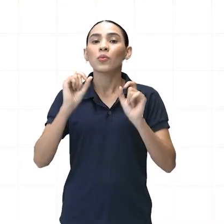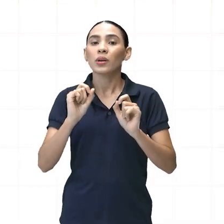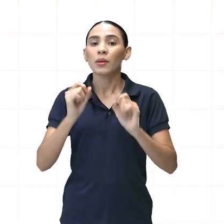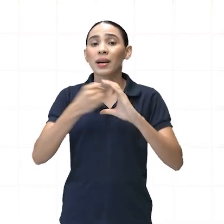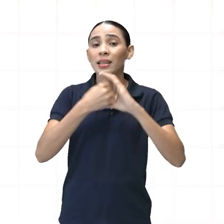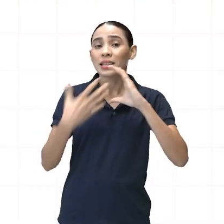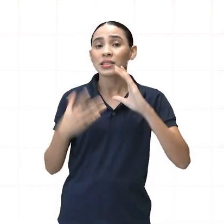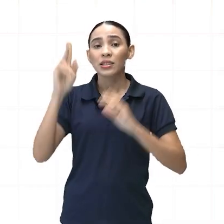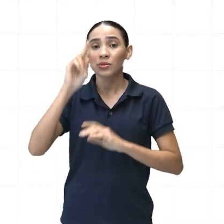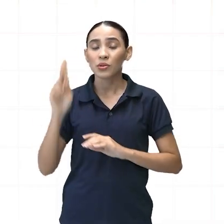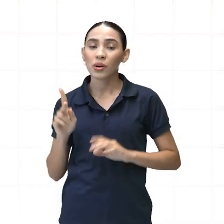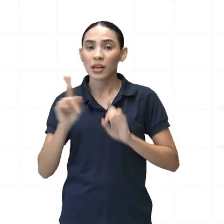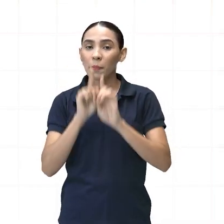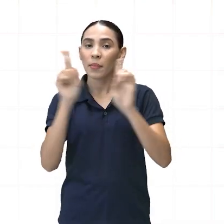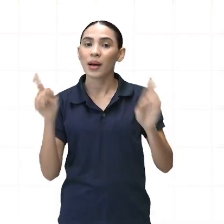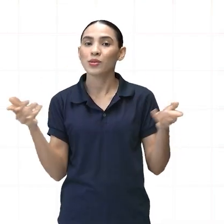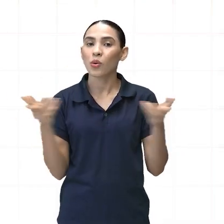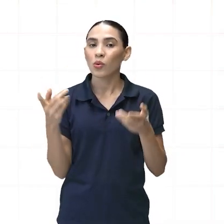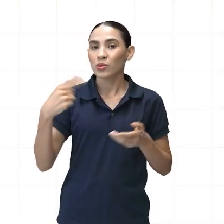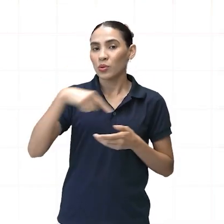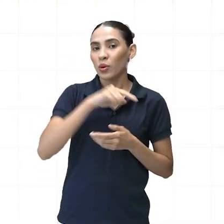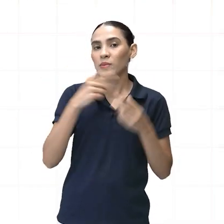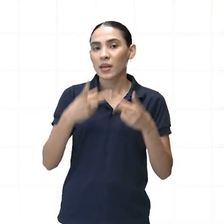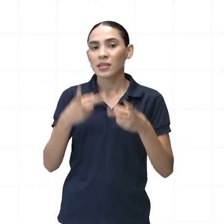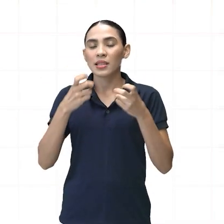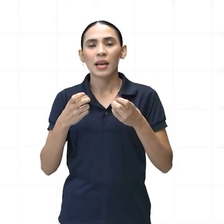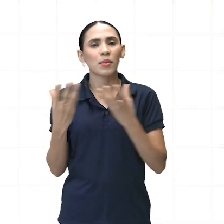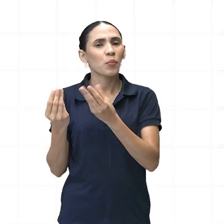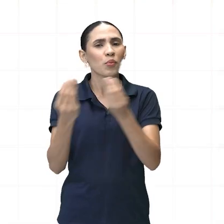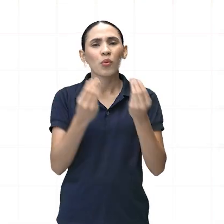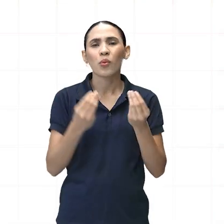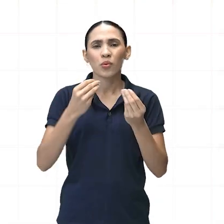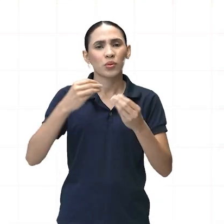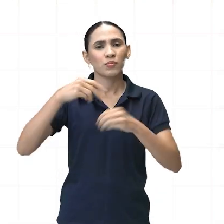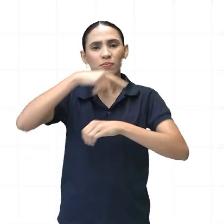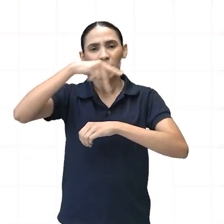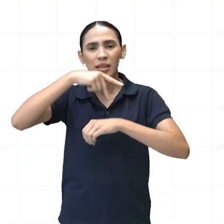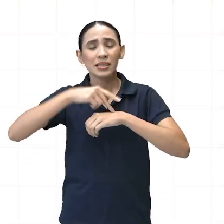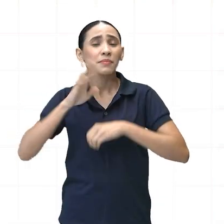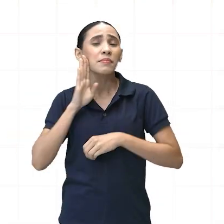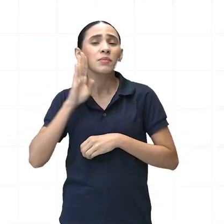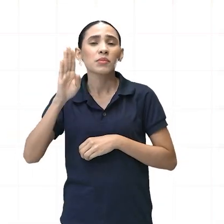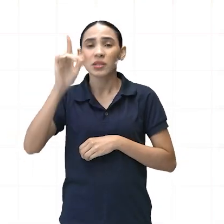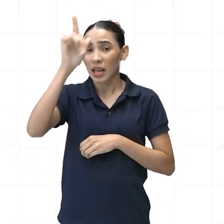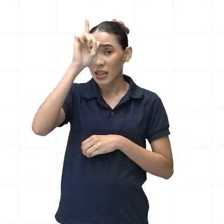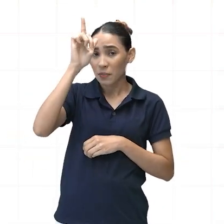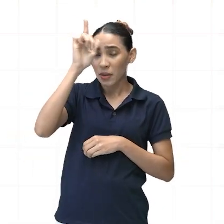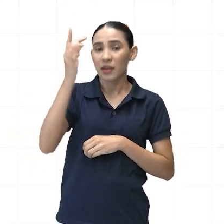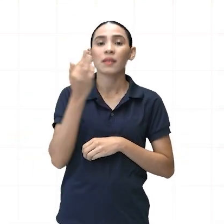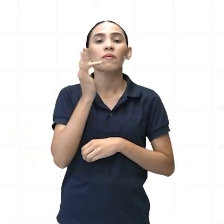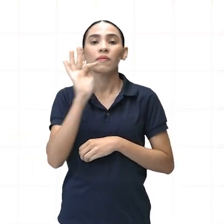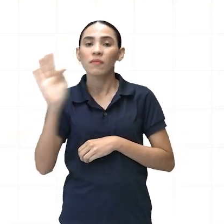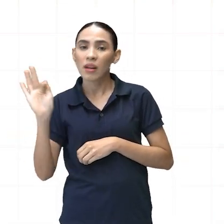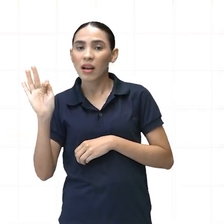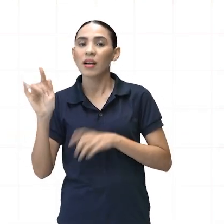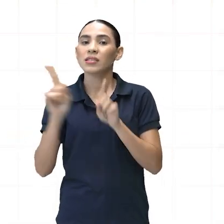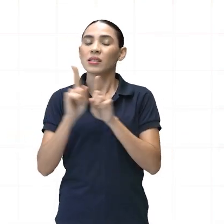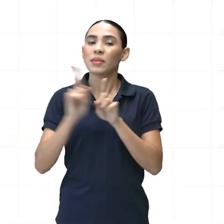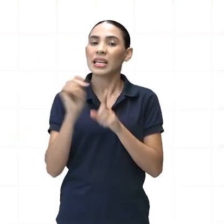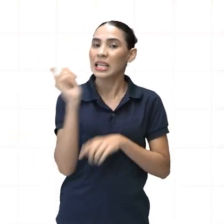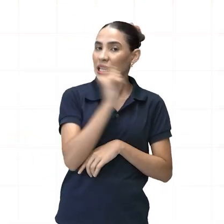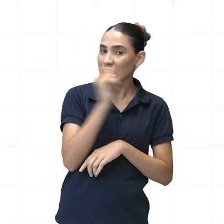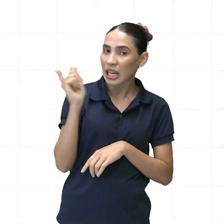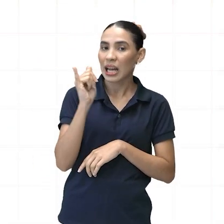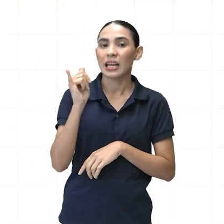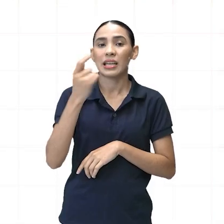histórico. Porém, hoje a gente observa que muitos desses países, principalmente a Alemanha, né, a França, a